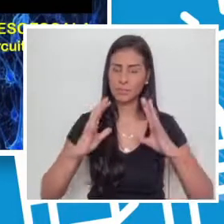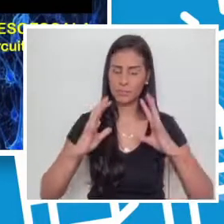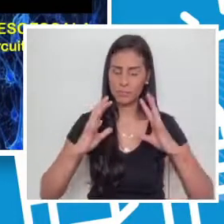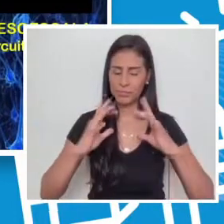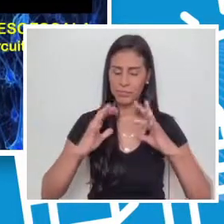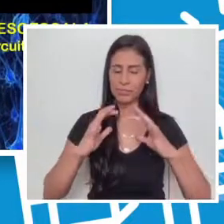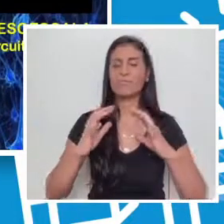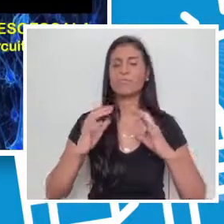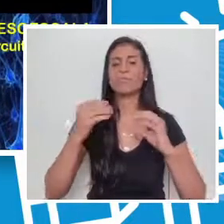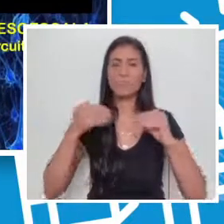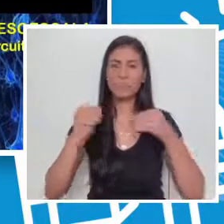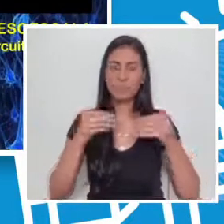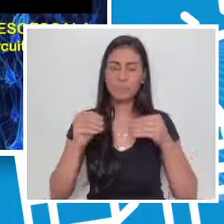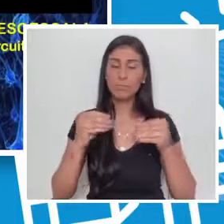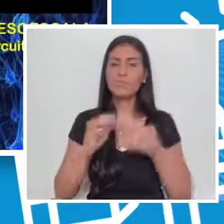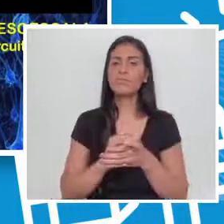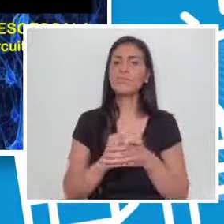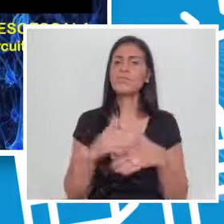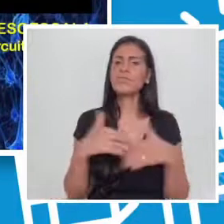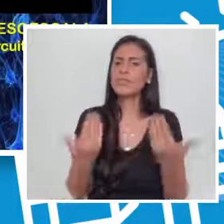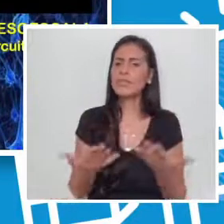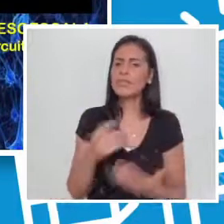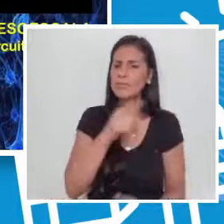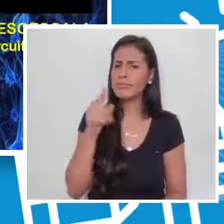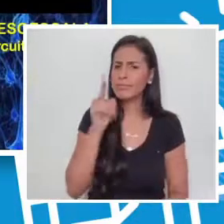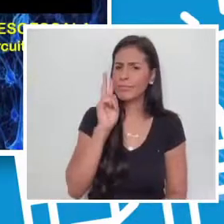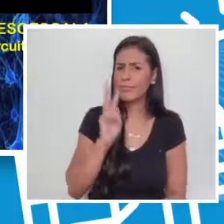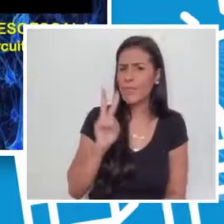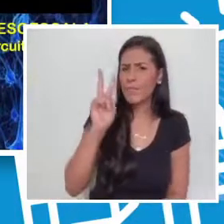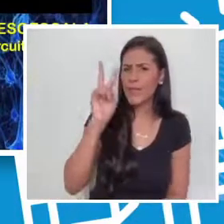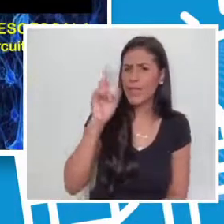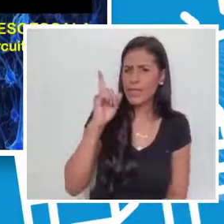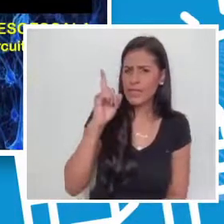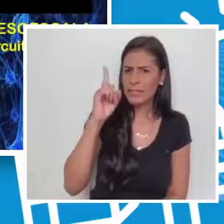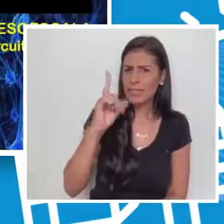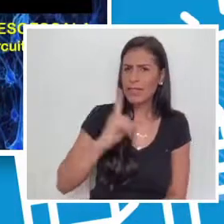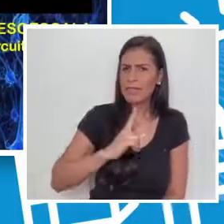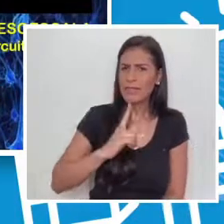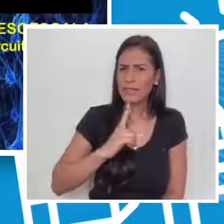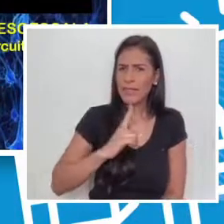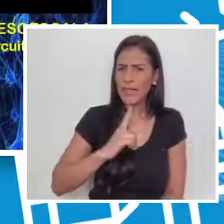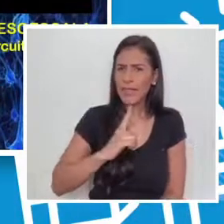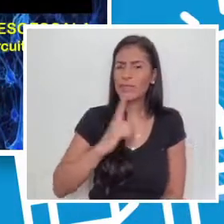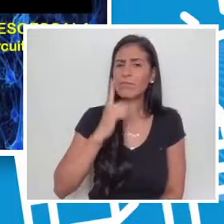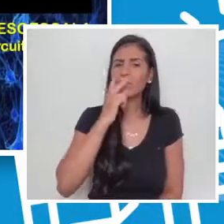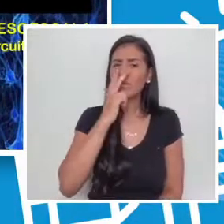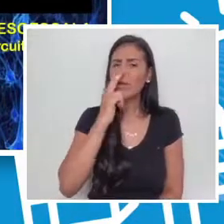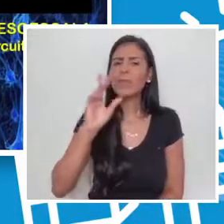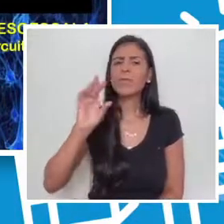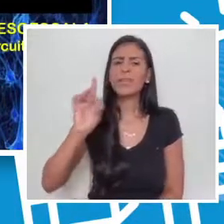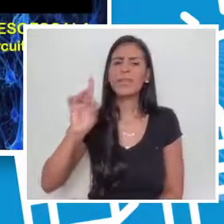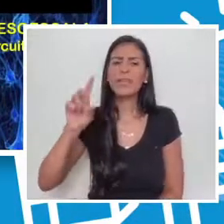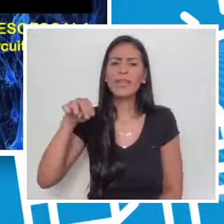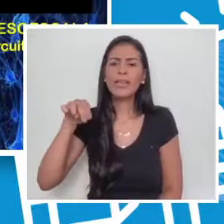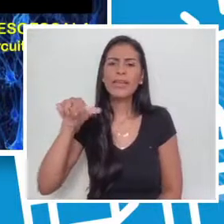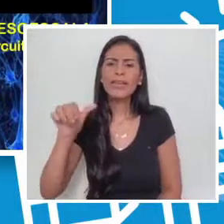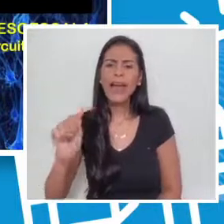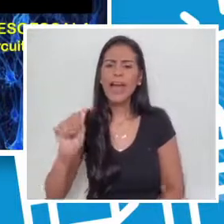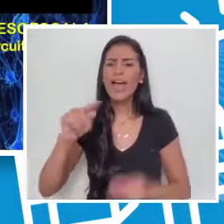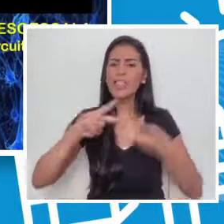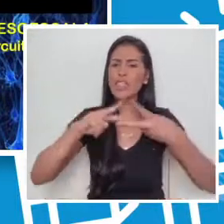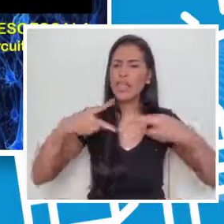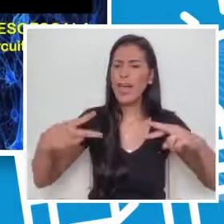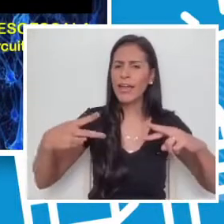aqui em cima uma escala hipermolecular, né? O DNA, a genética influi sobre a